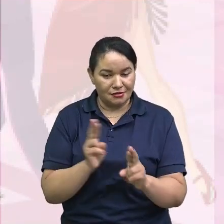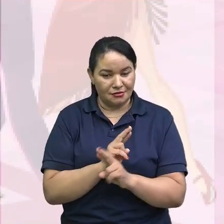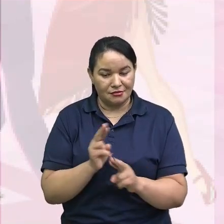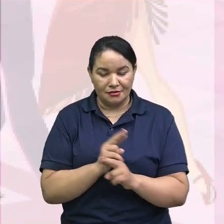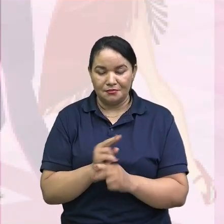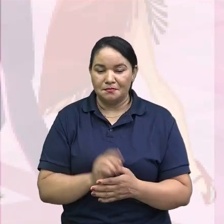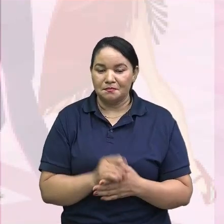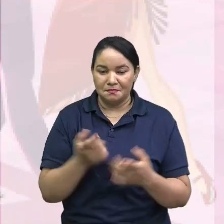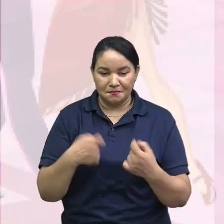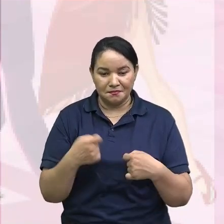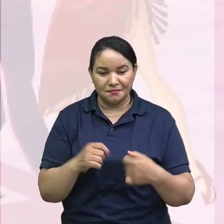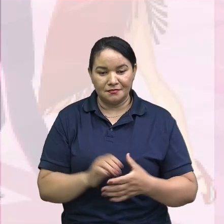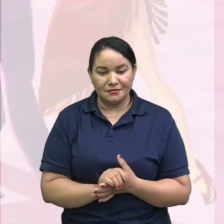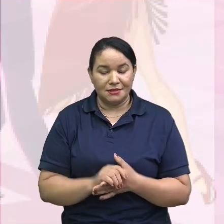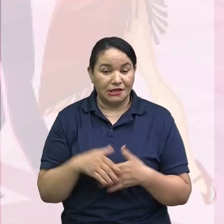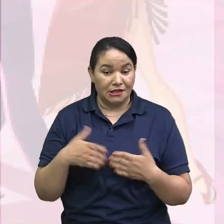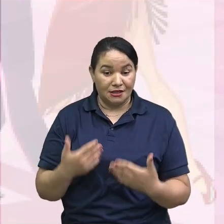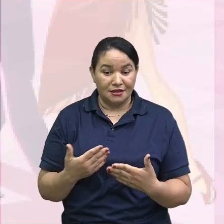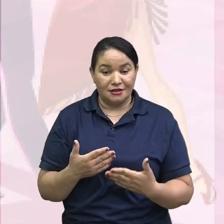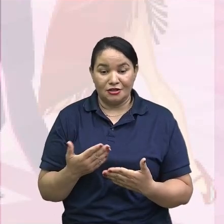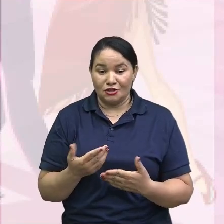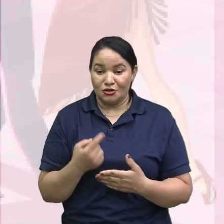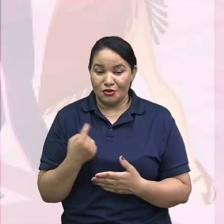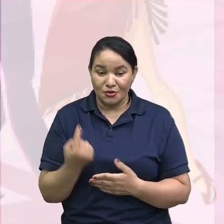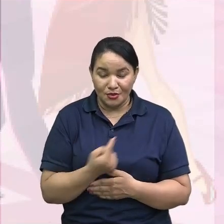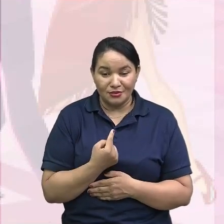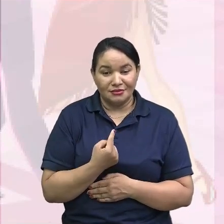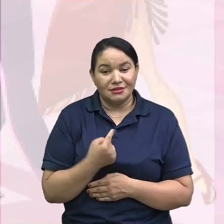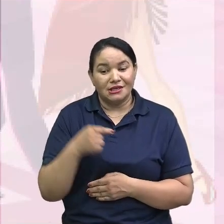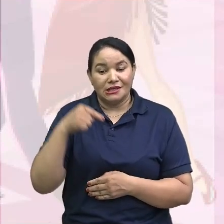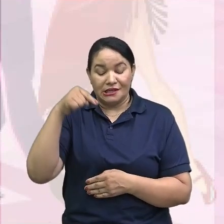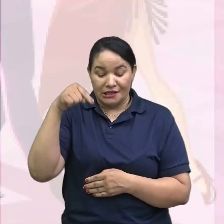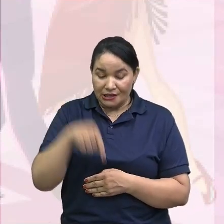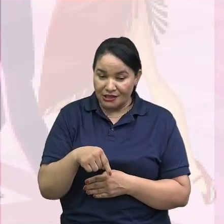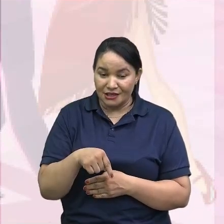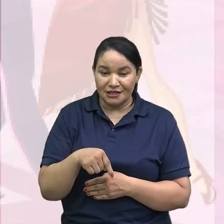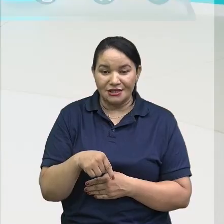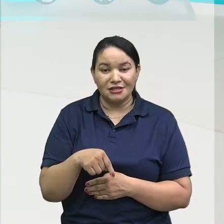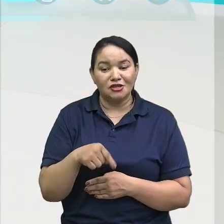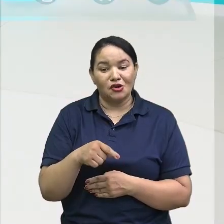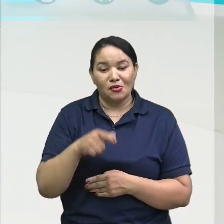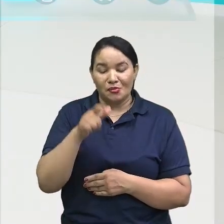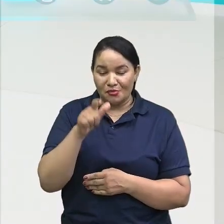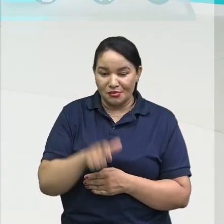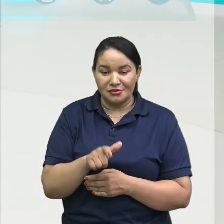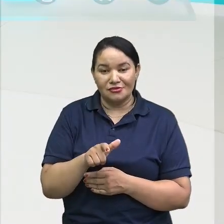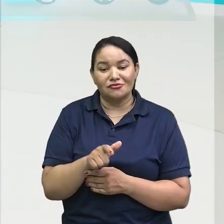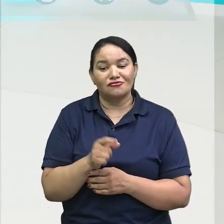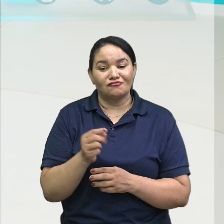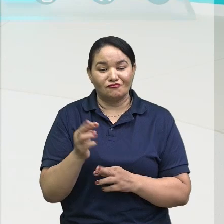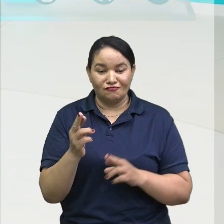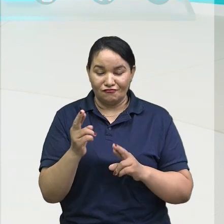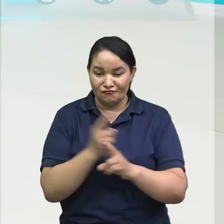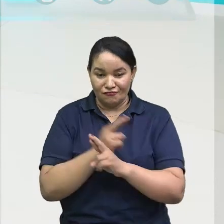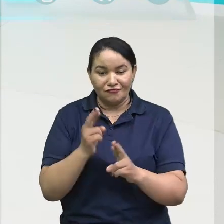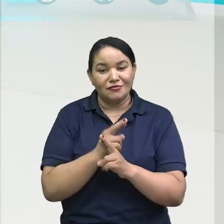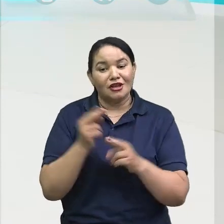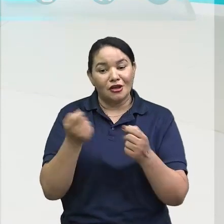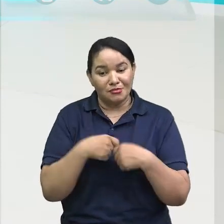outro. Afinal, nós estamos aqui como seres relacionais. Eu preciso